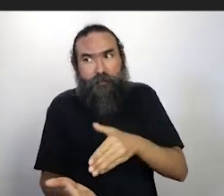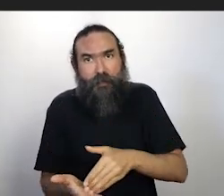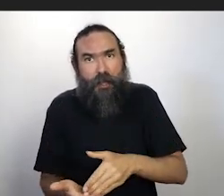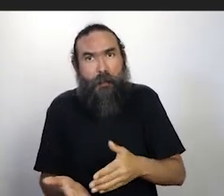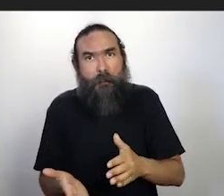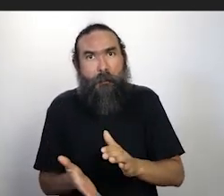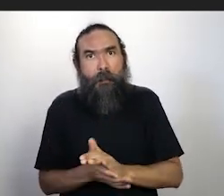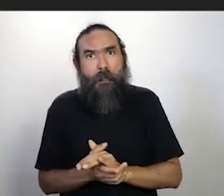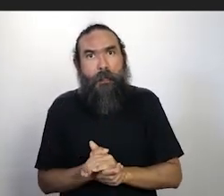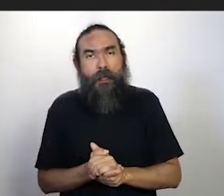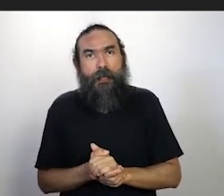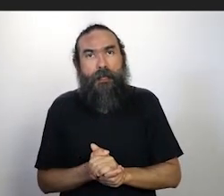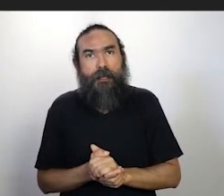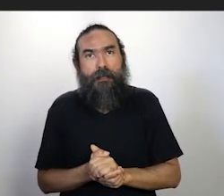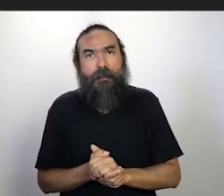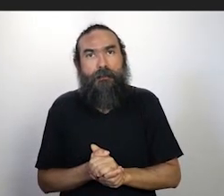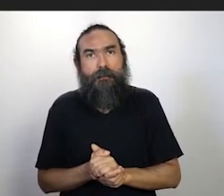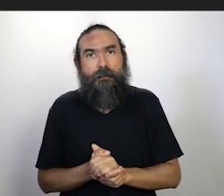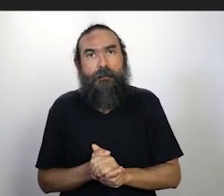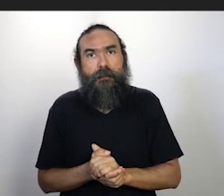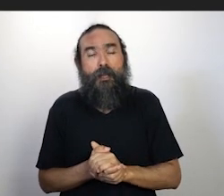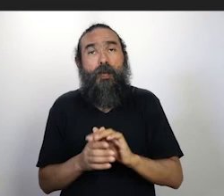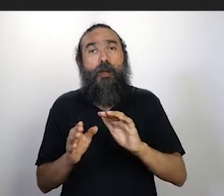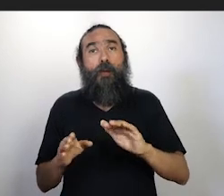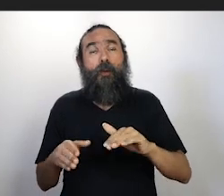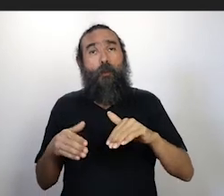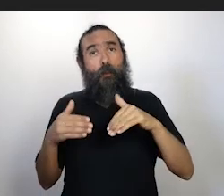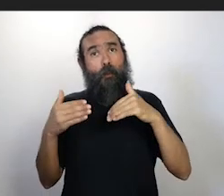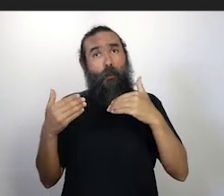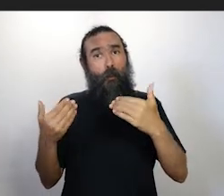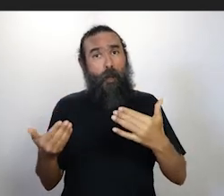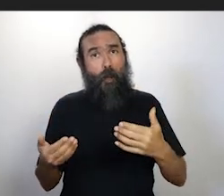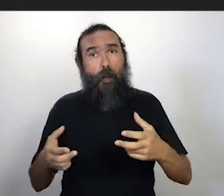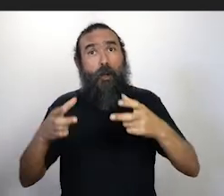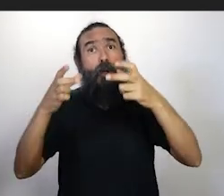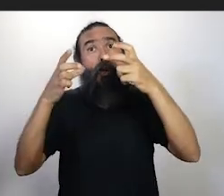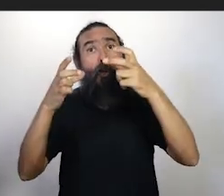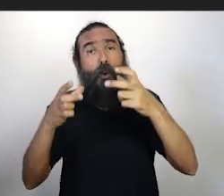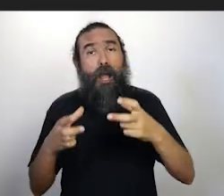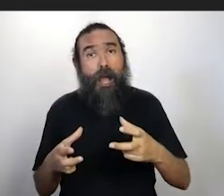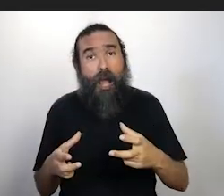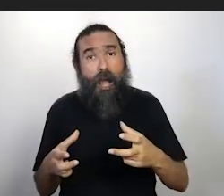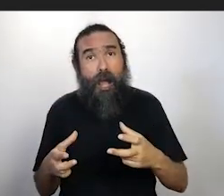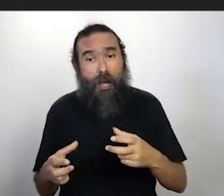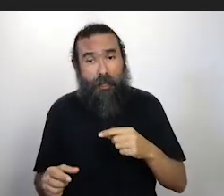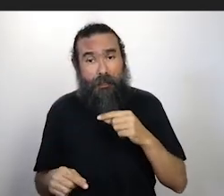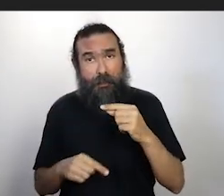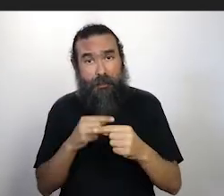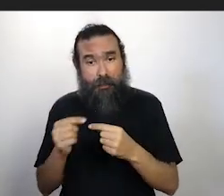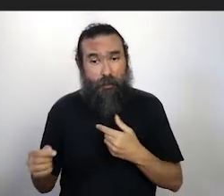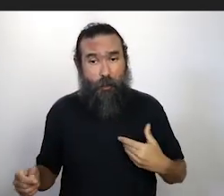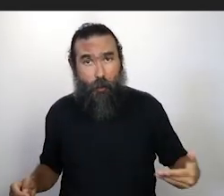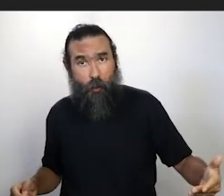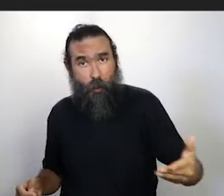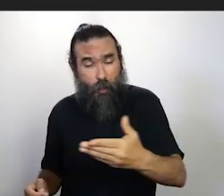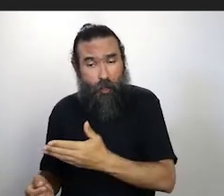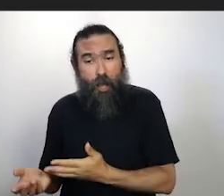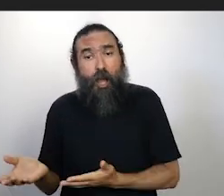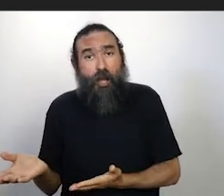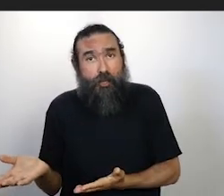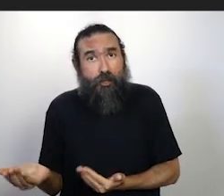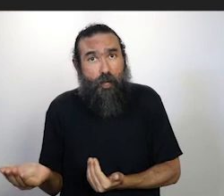3 dias, passaram para a equipe, eles iam... Compartilho. Qual o lugar de fala de